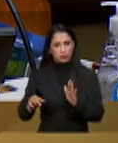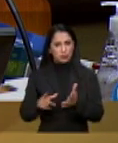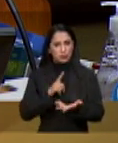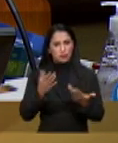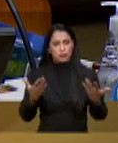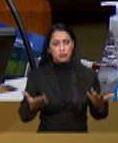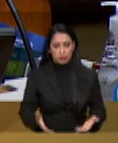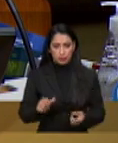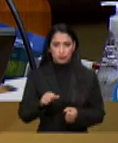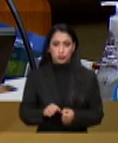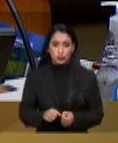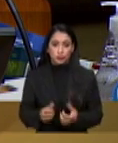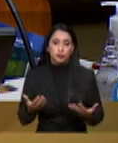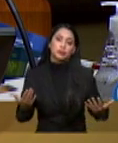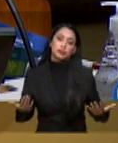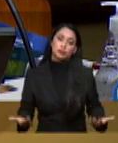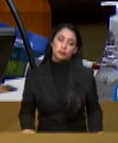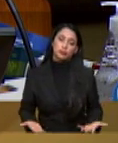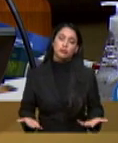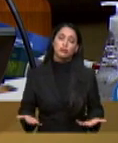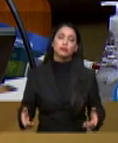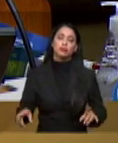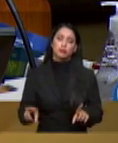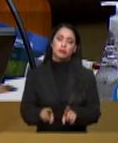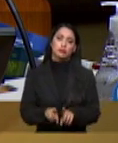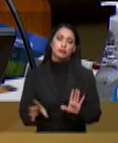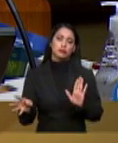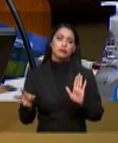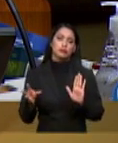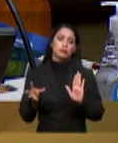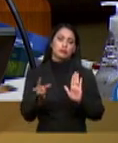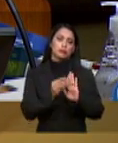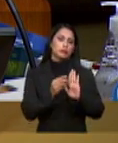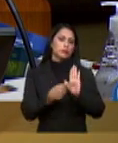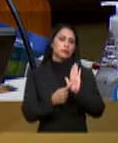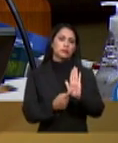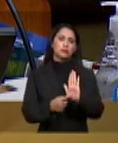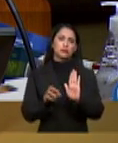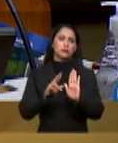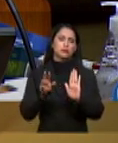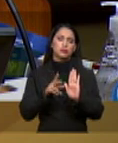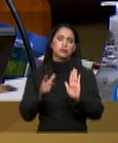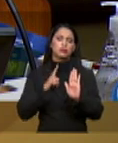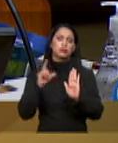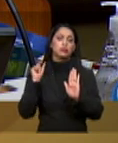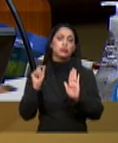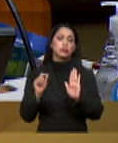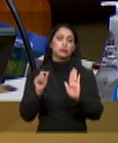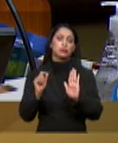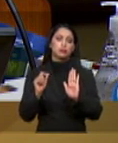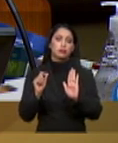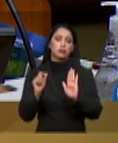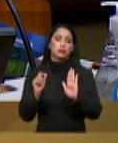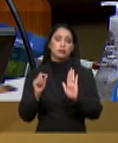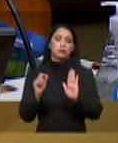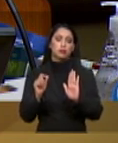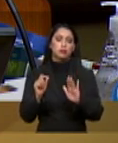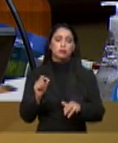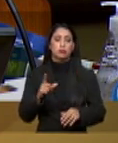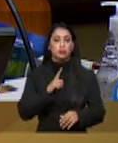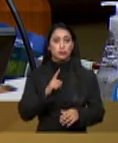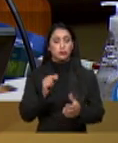si disponibilizados. Ademais, o dispositivo não representaria uma condição de procedibilidade para a instauração